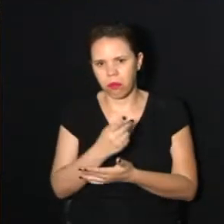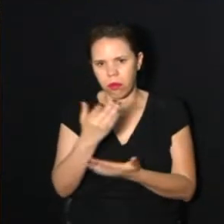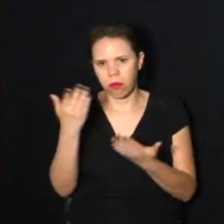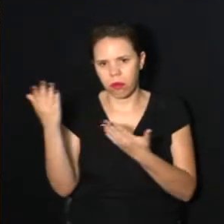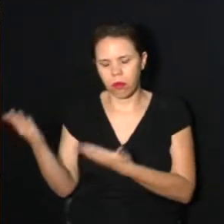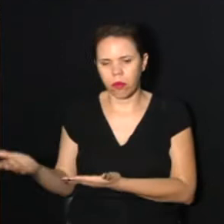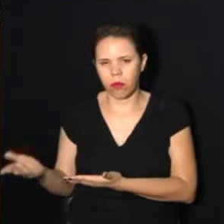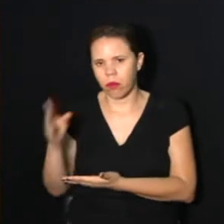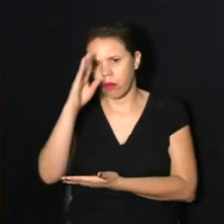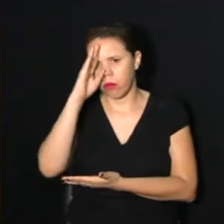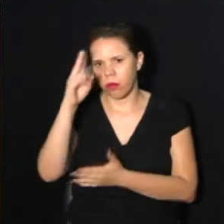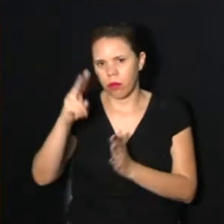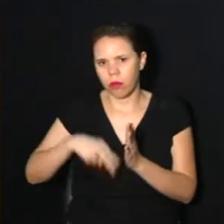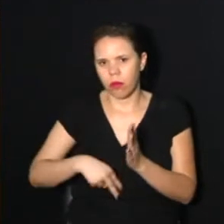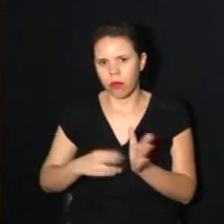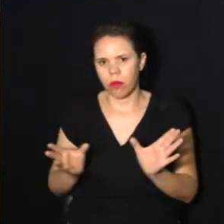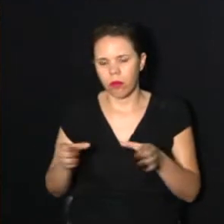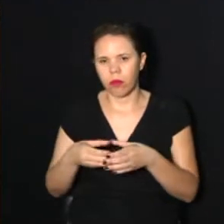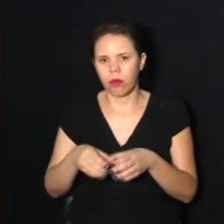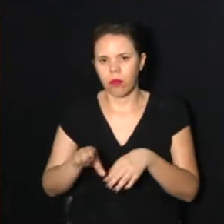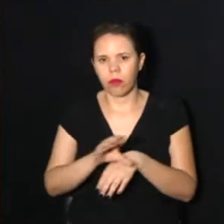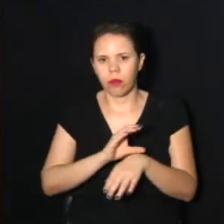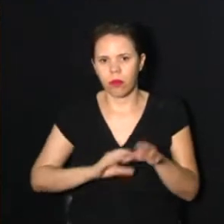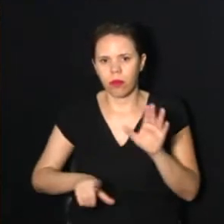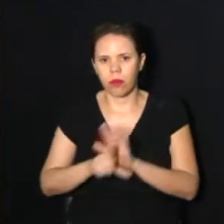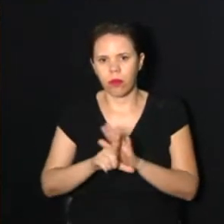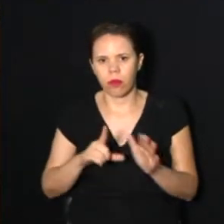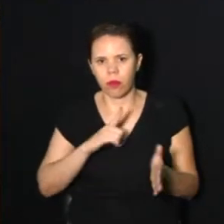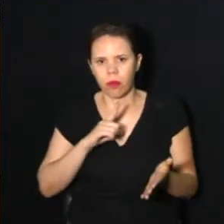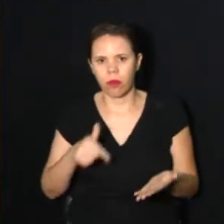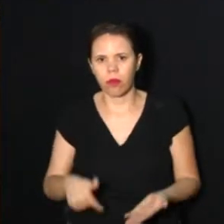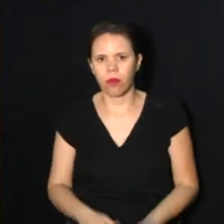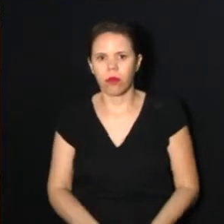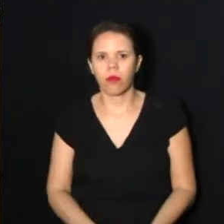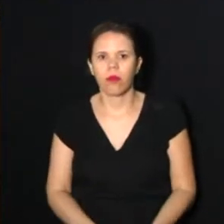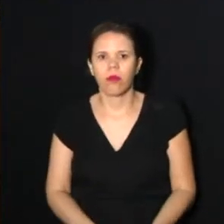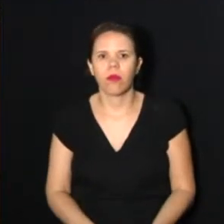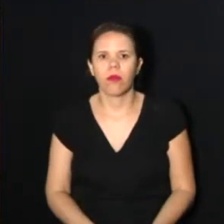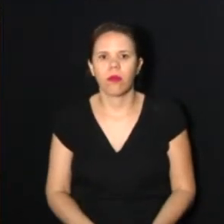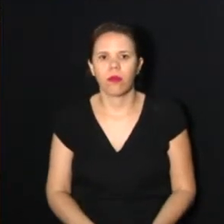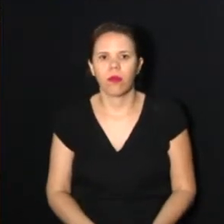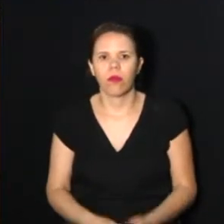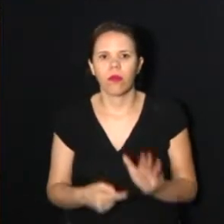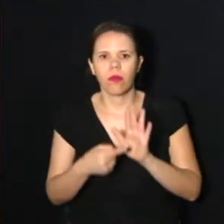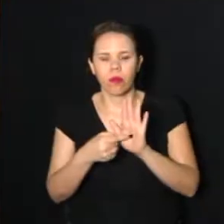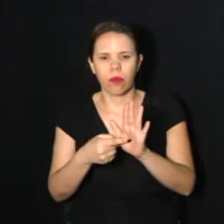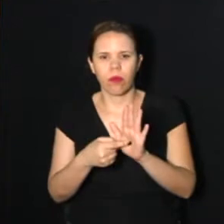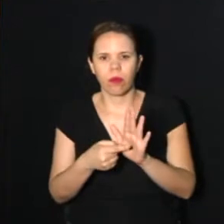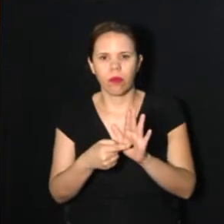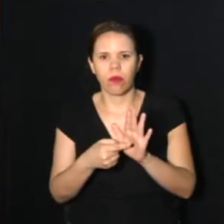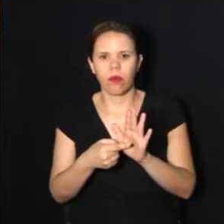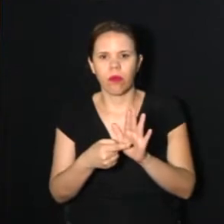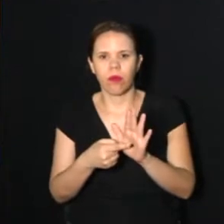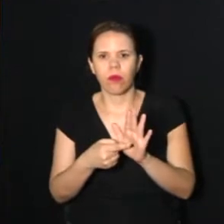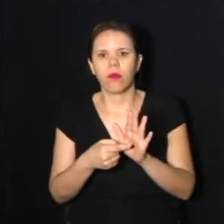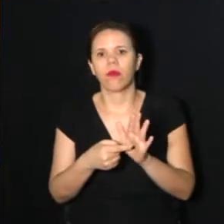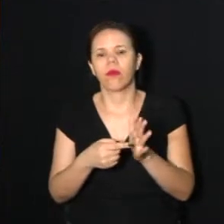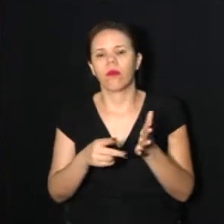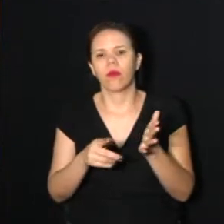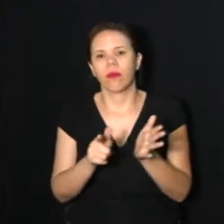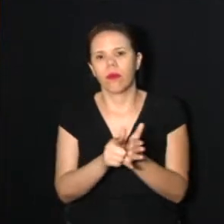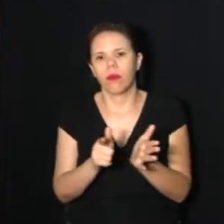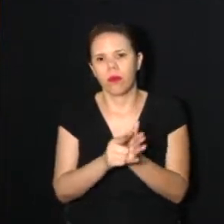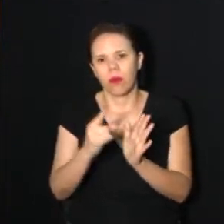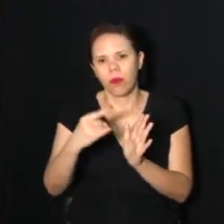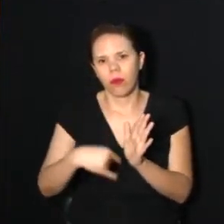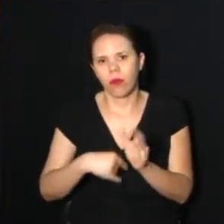dos principais relatores que a Comissão de Constituição e Legalidade tem. É que foi apresentado o substitutivo... E quando apresenta o substitutivo,